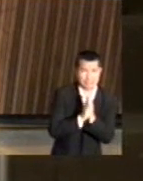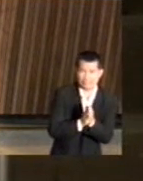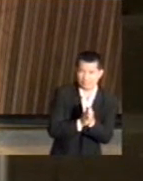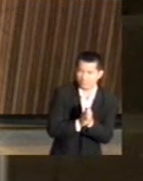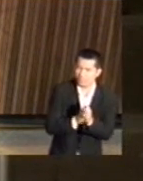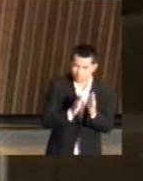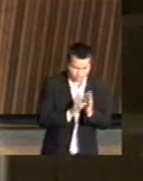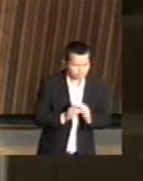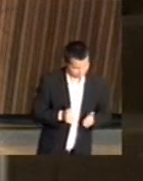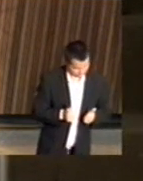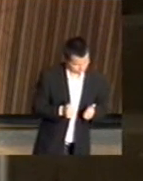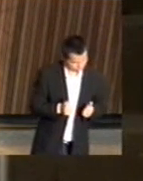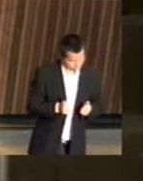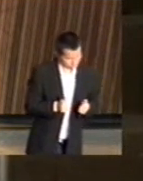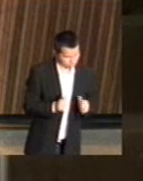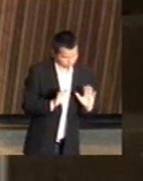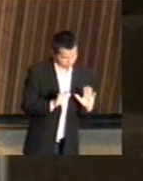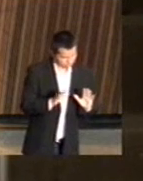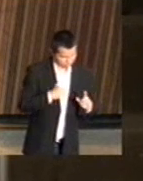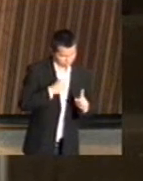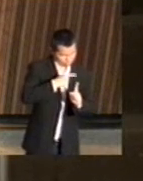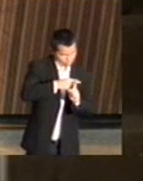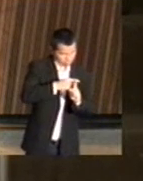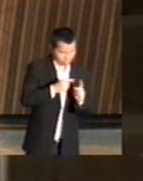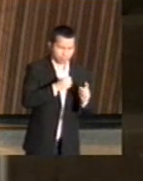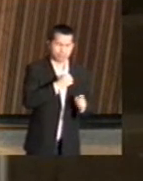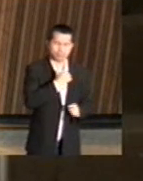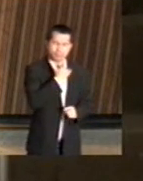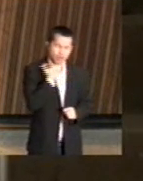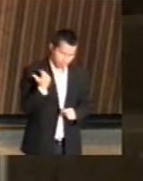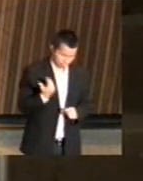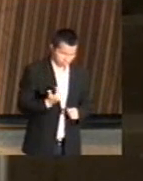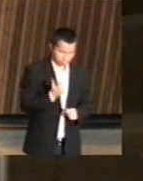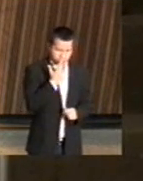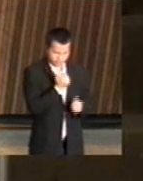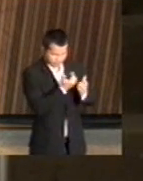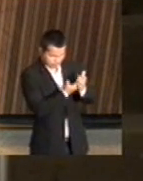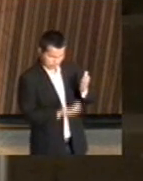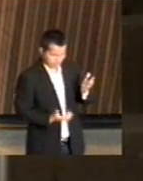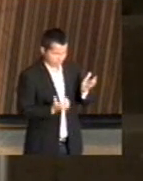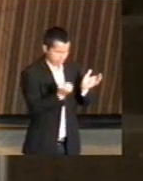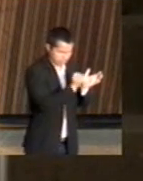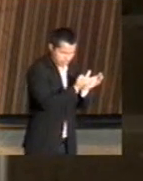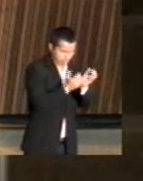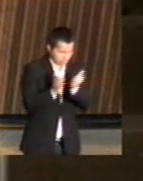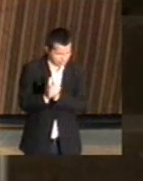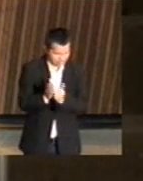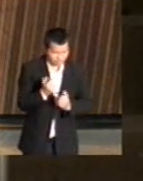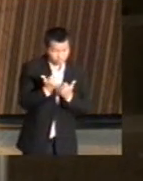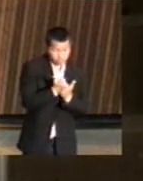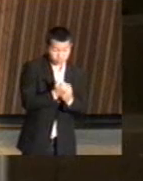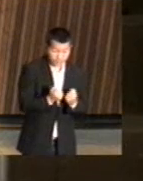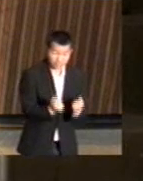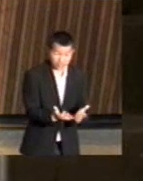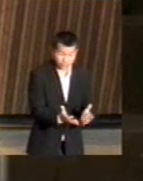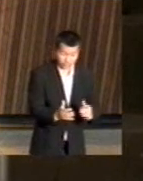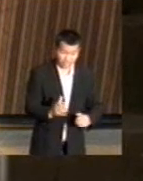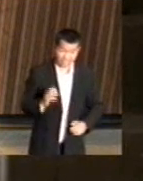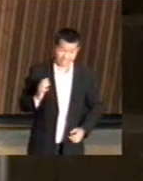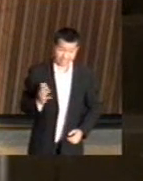lá em 1 Pedro capítulo 3, e eles estão brigados entre si, as